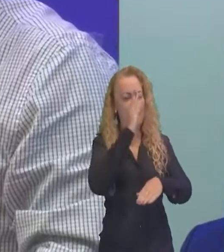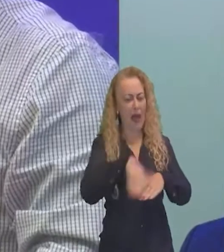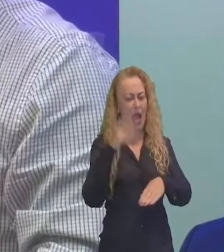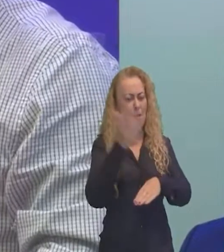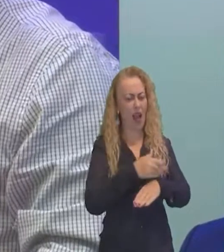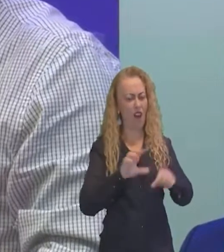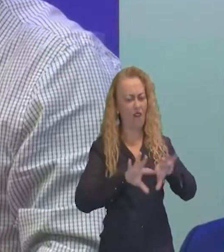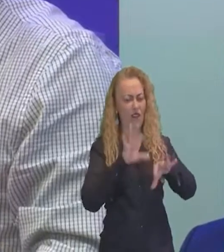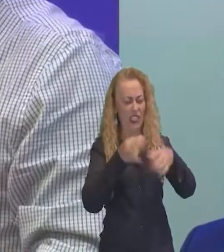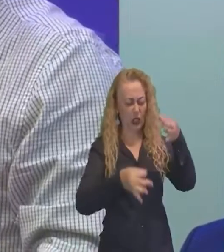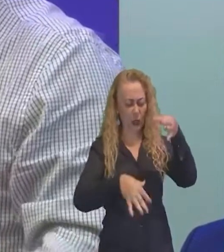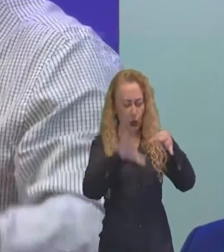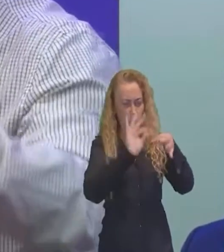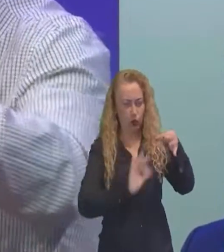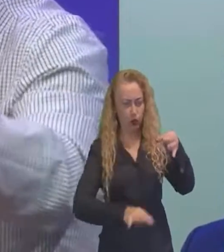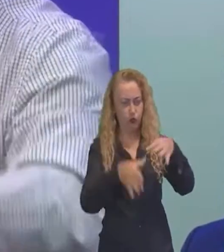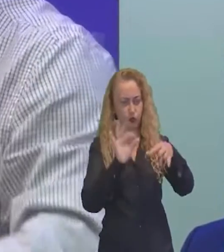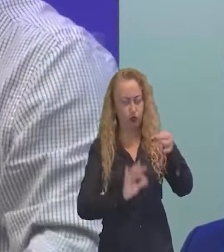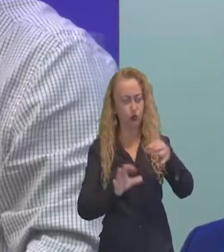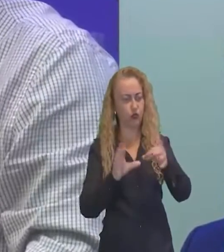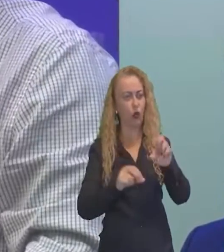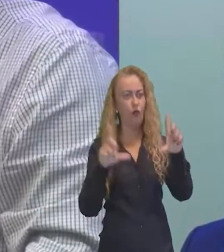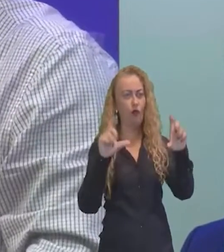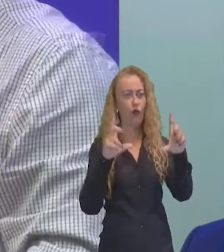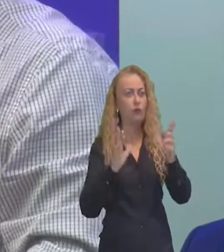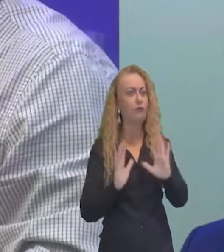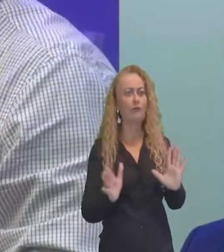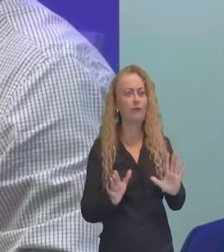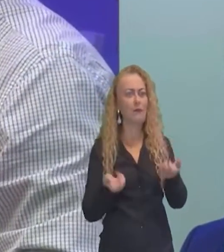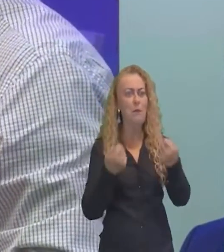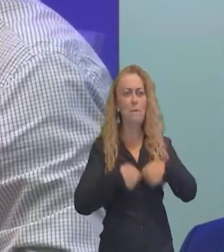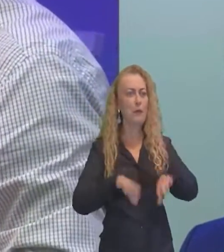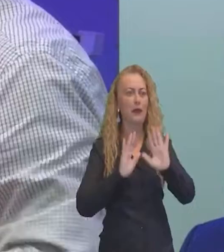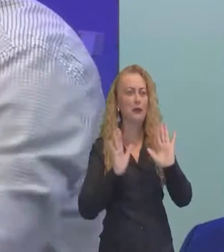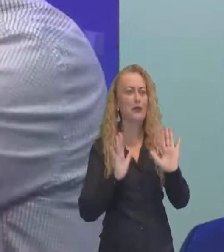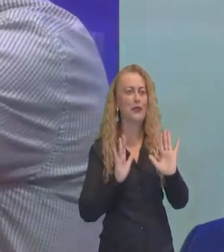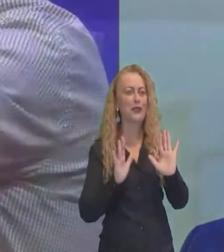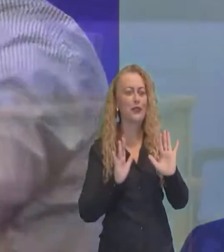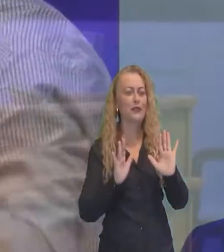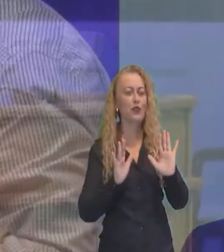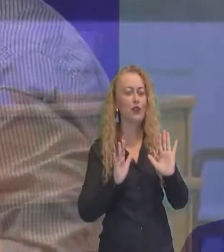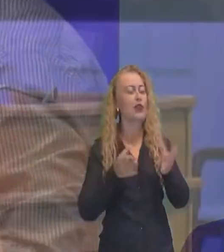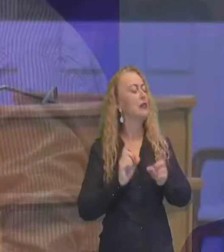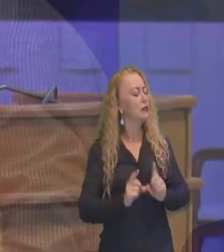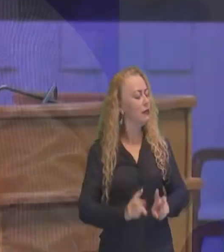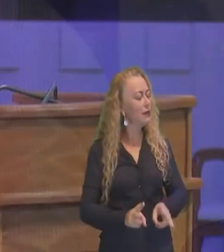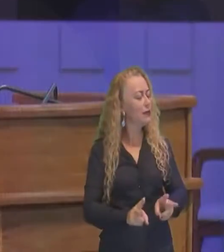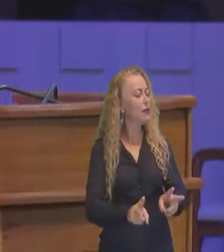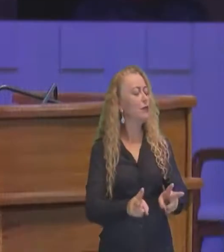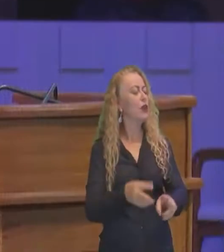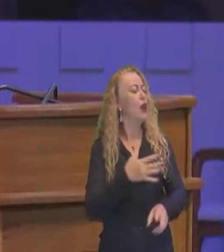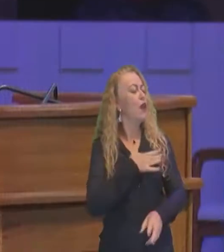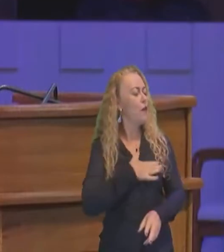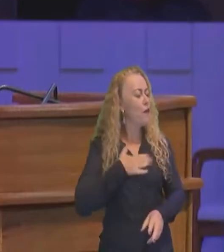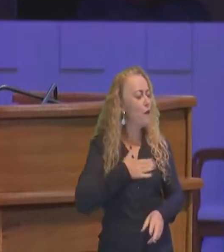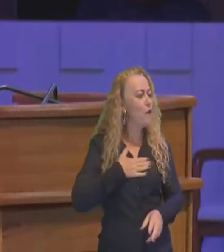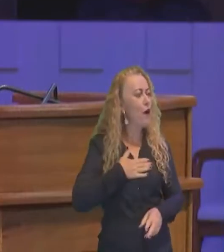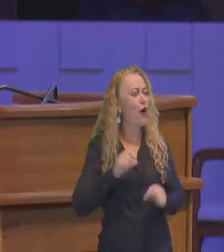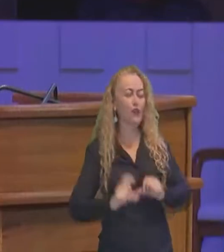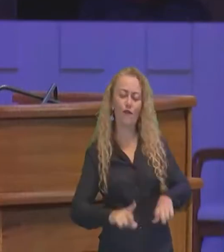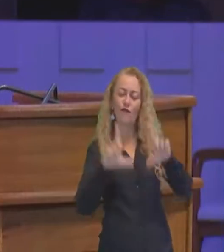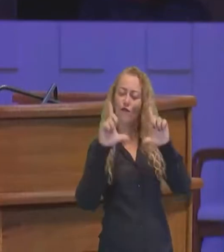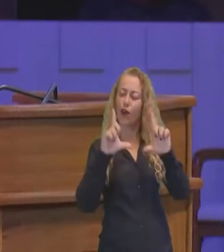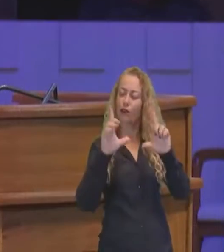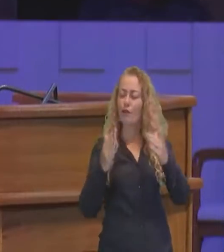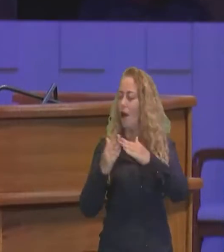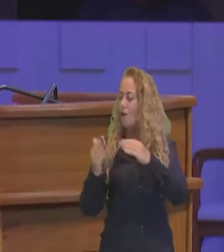fotos. Essa é uma bênção grande. Todo casal gosta de ter foto espalhada pela